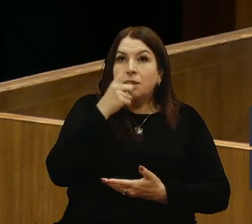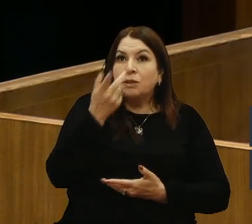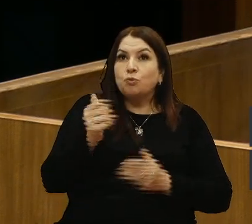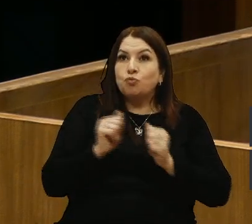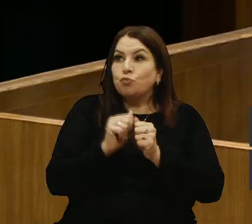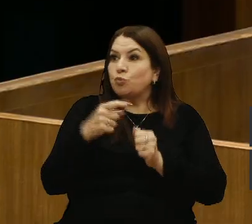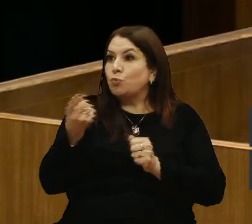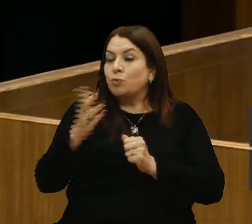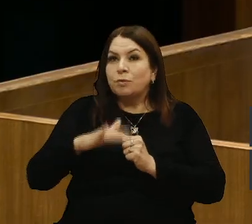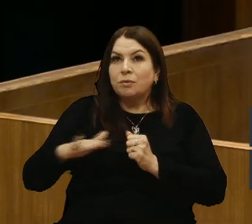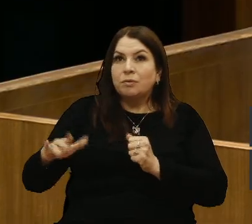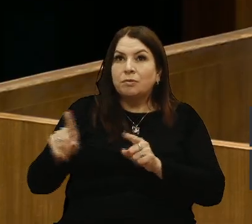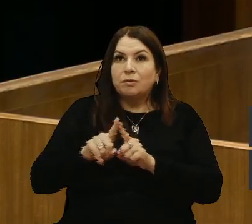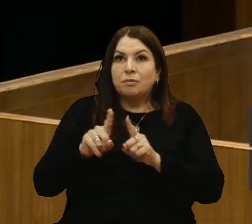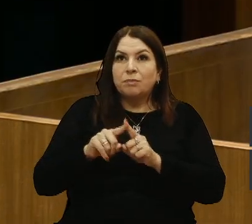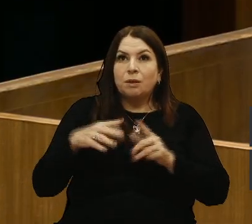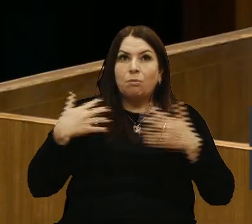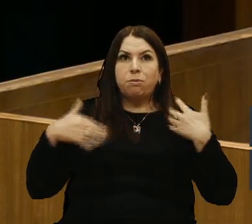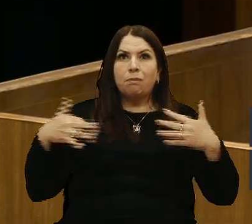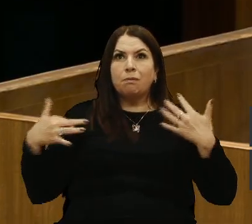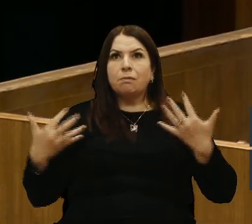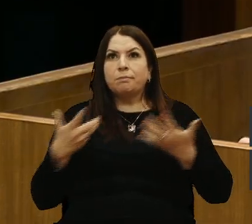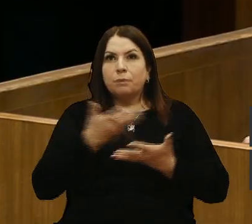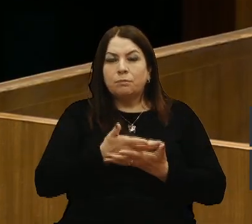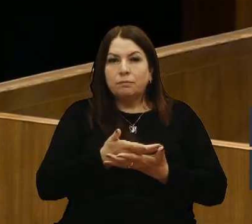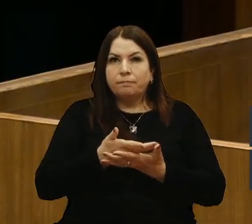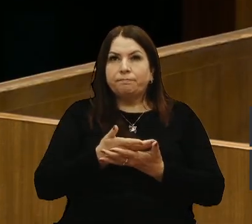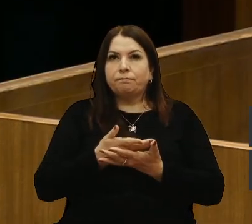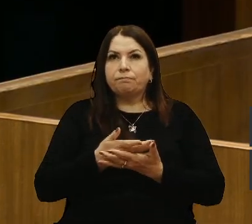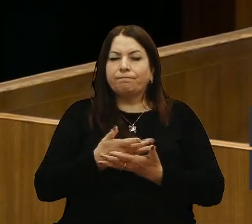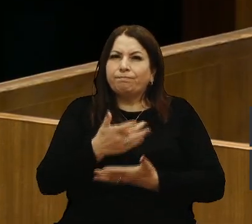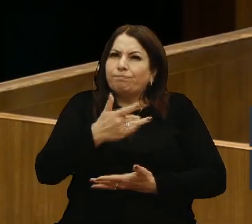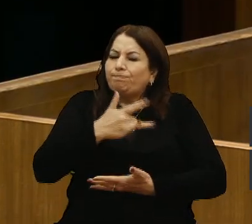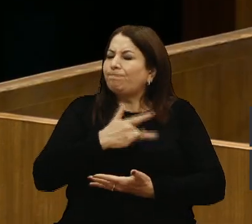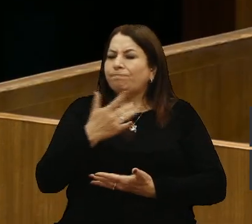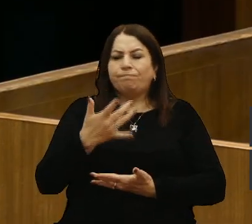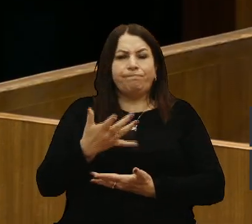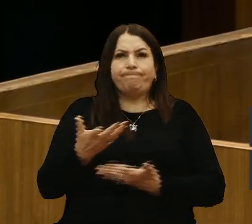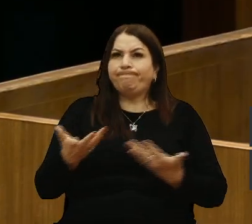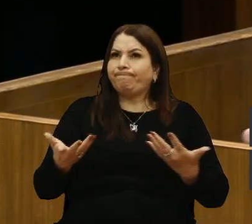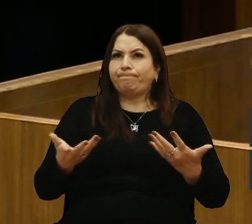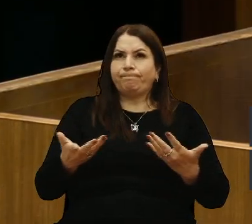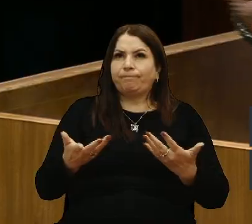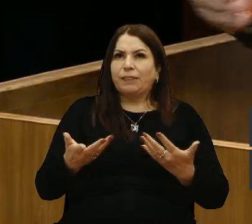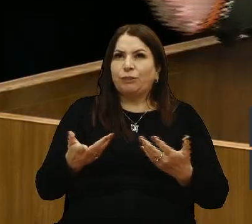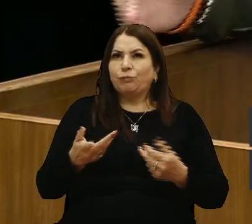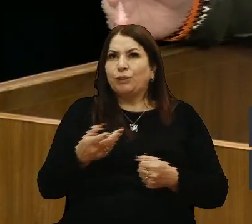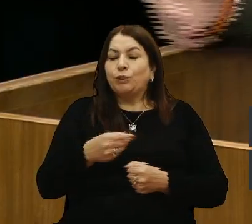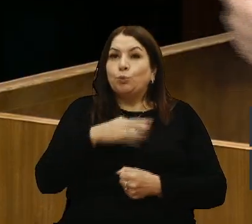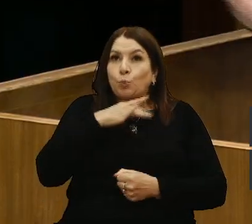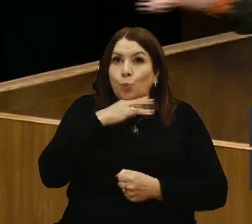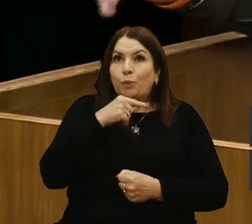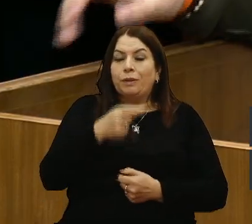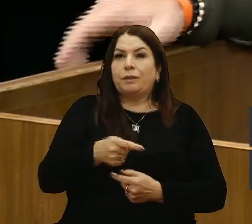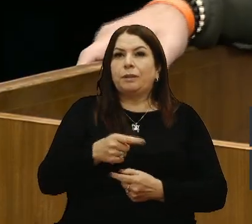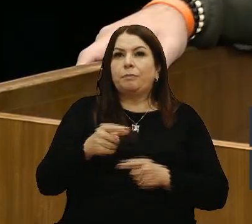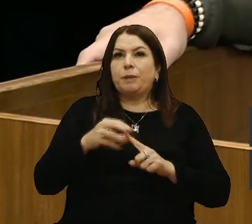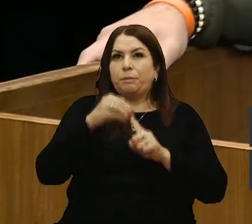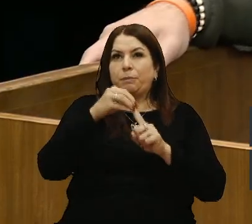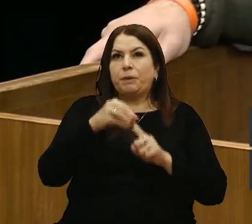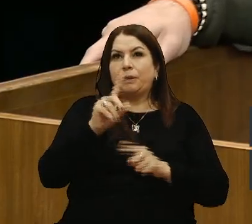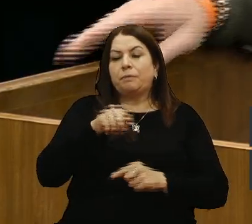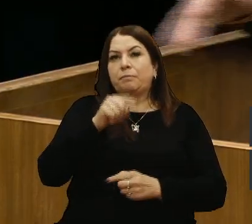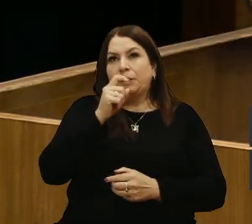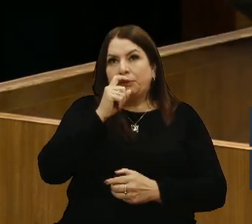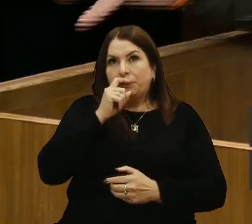com outras crianças também apavorados por esse caso. E me tocou tanto que eu fiquei tão mal ali naquela situação, principalmente quem é